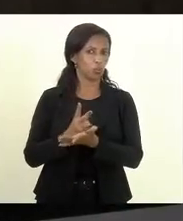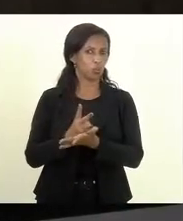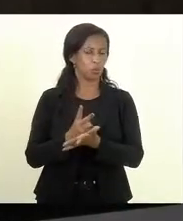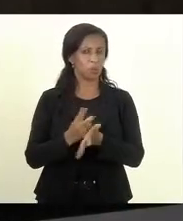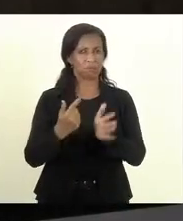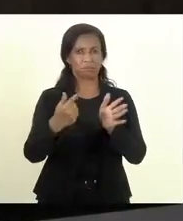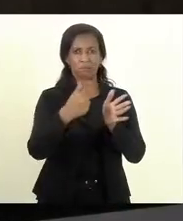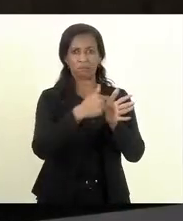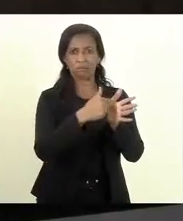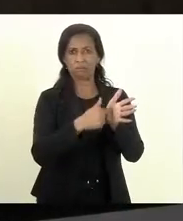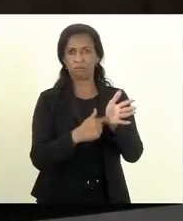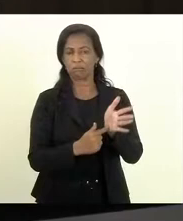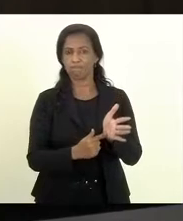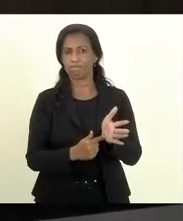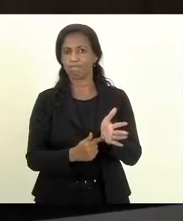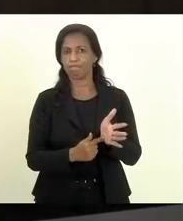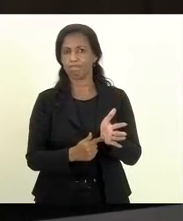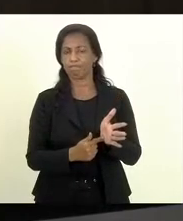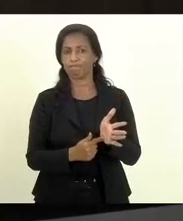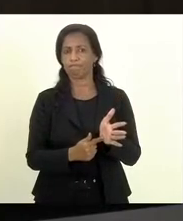apontam